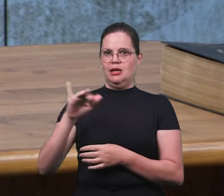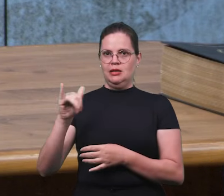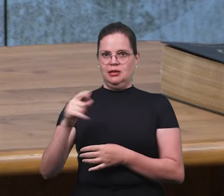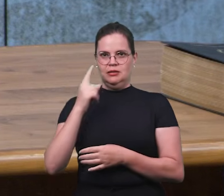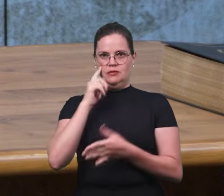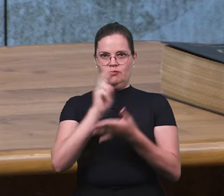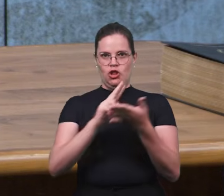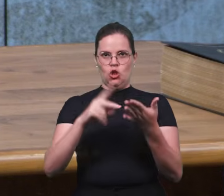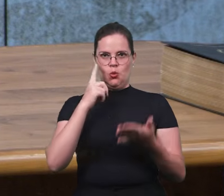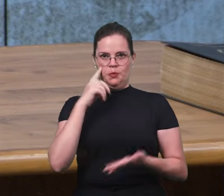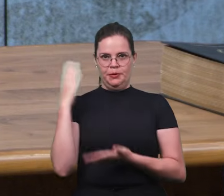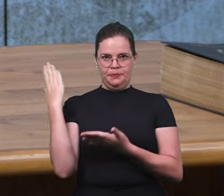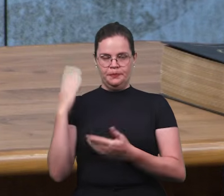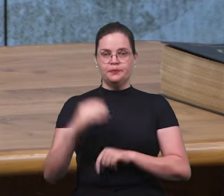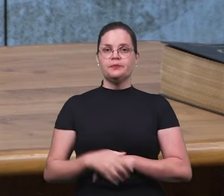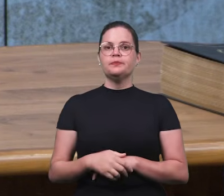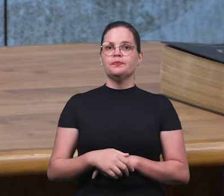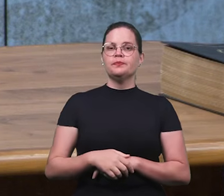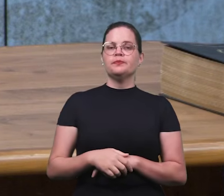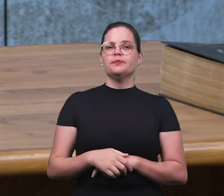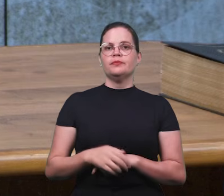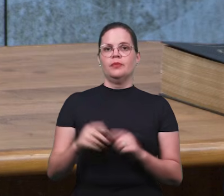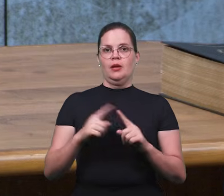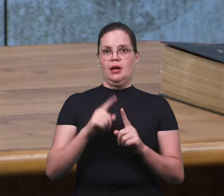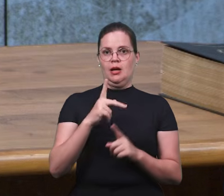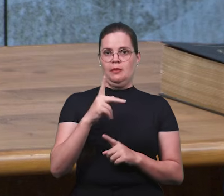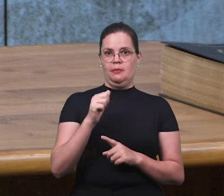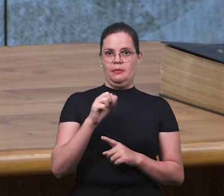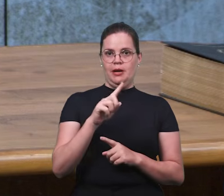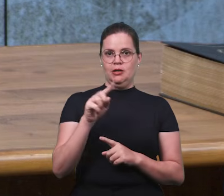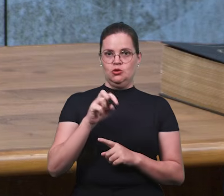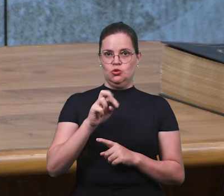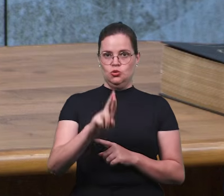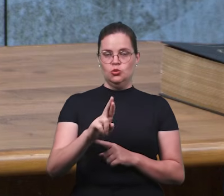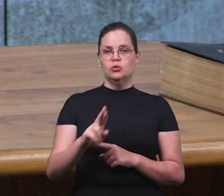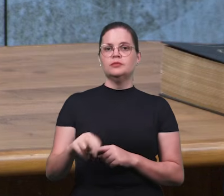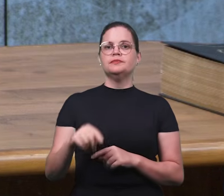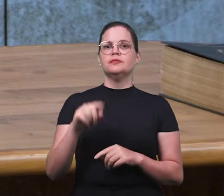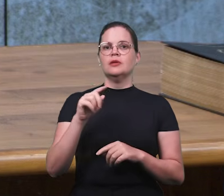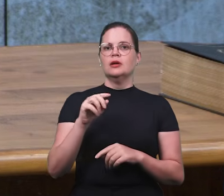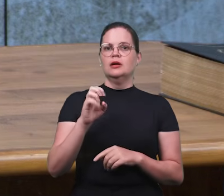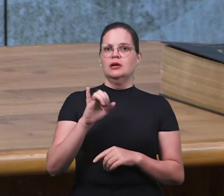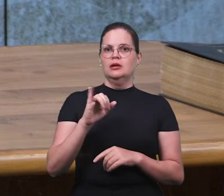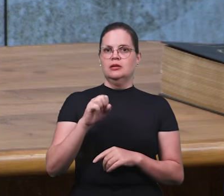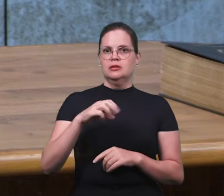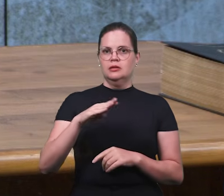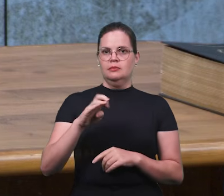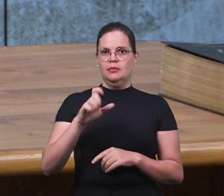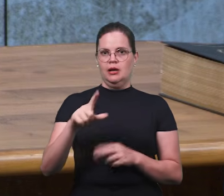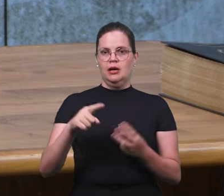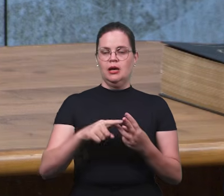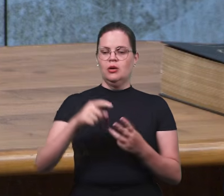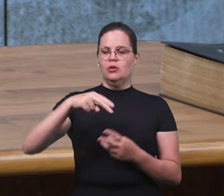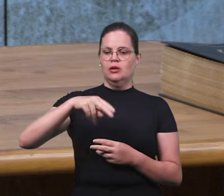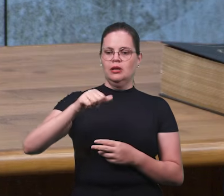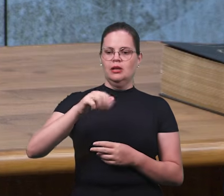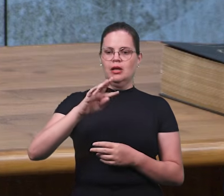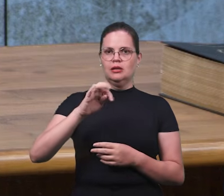filhos de Pazur, Elioenai, Maazéias, Ismael,